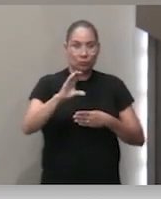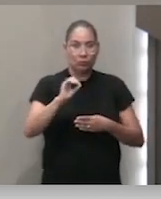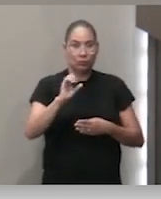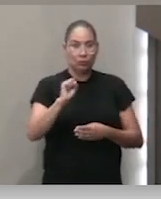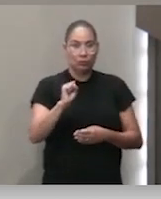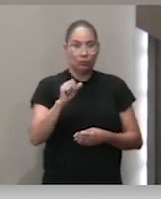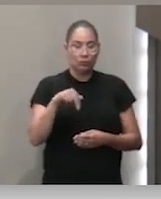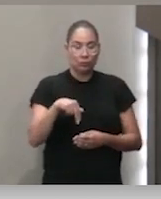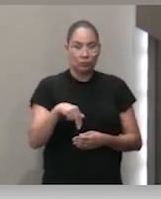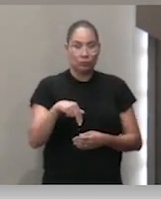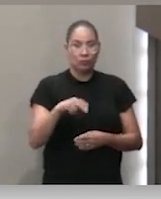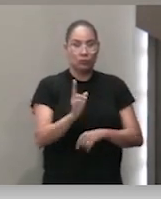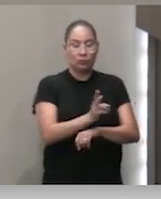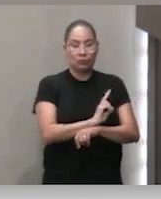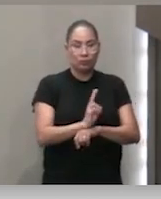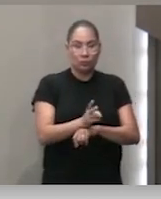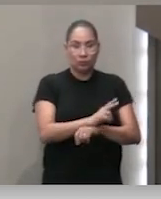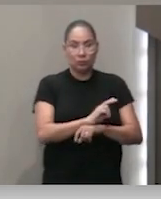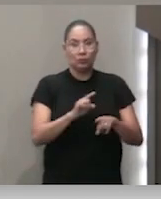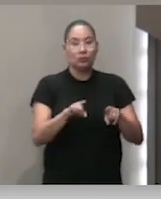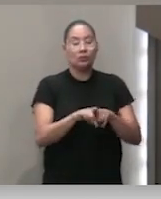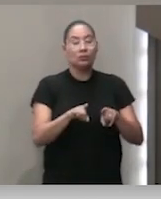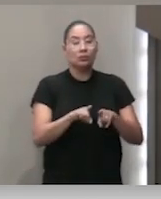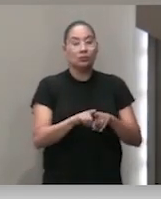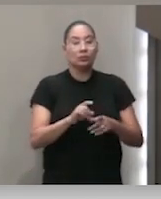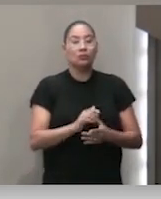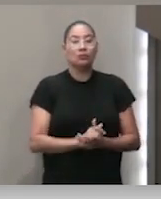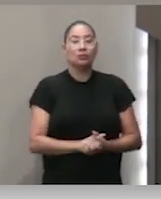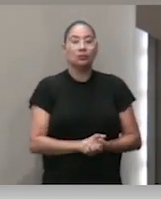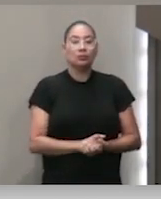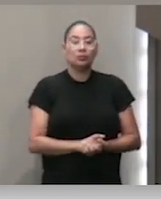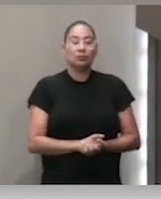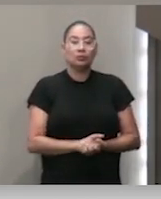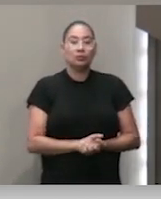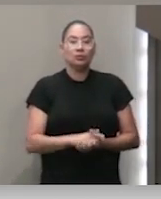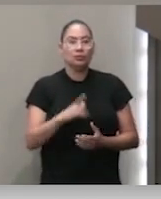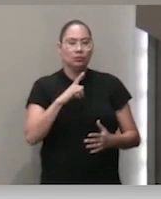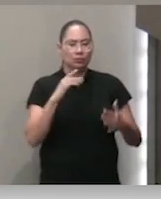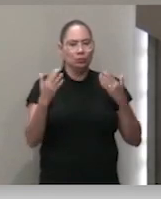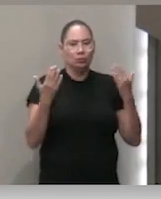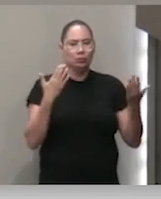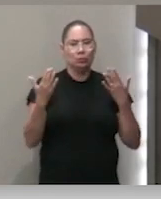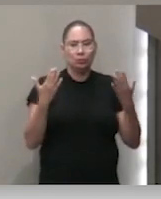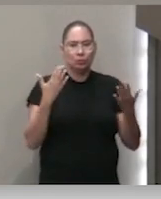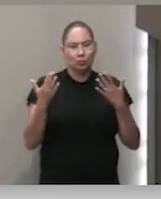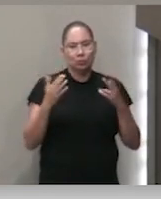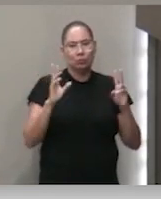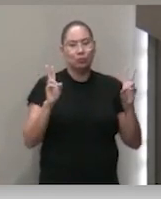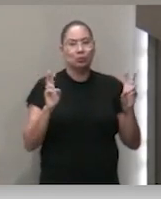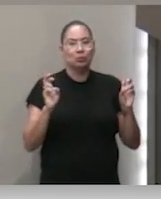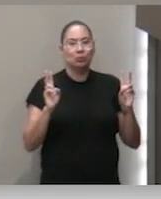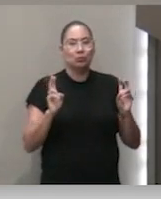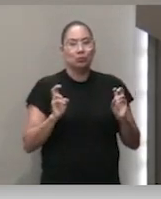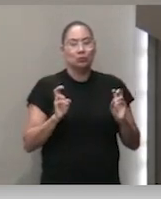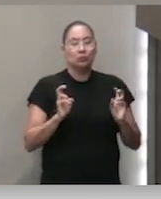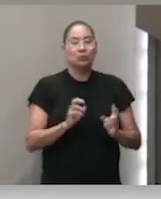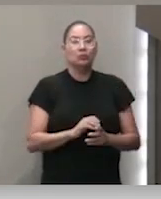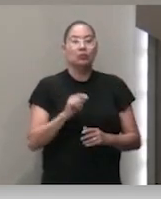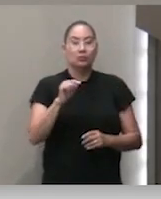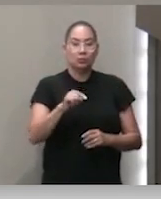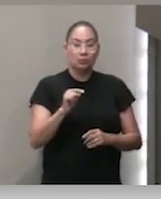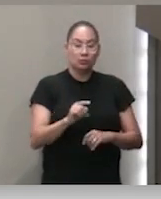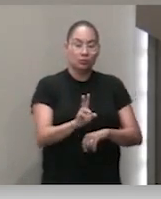que fiscaliza, e pairam várias dúvidas sobre